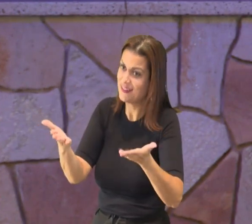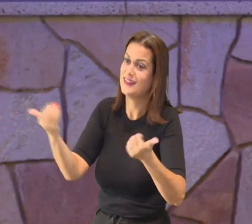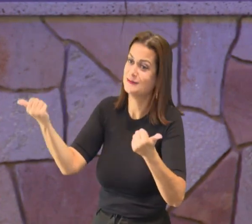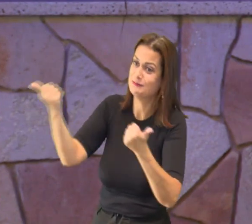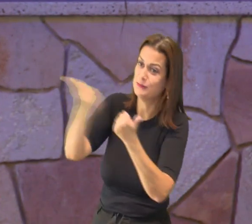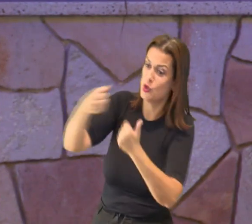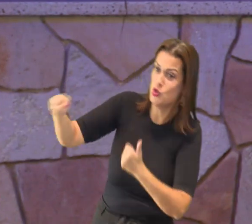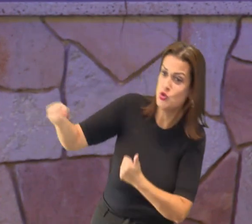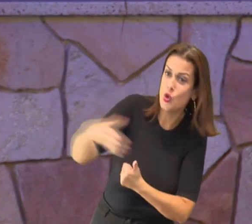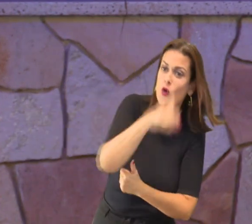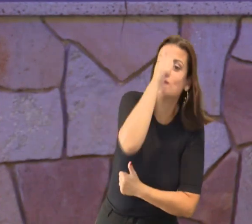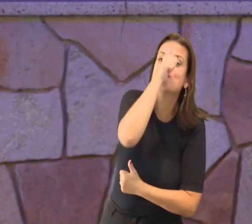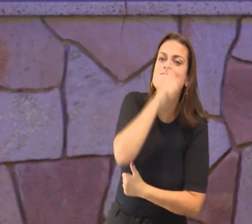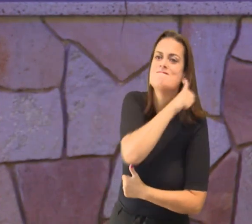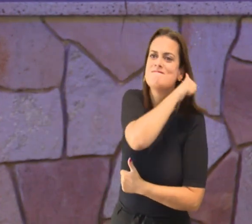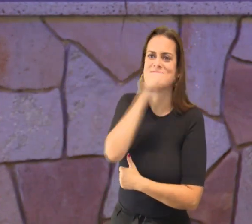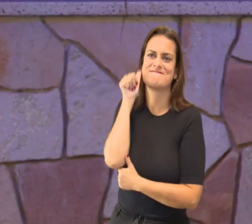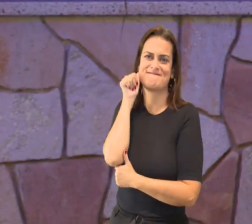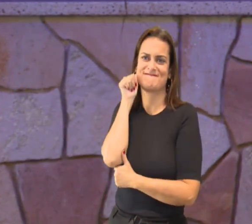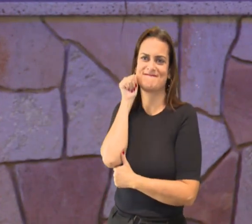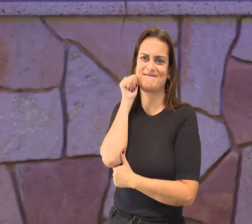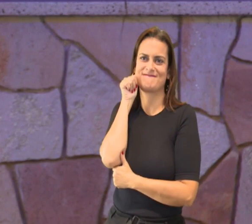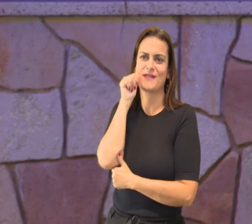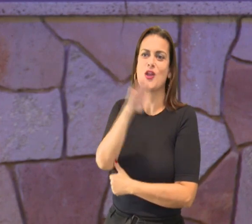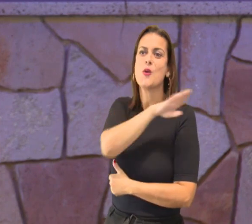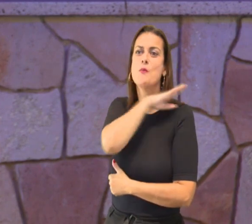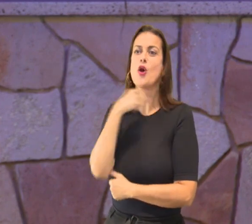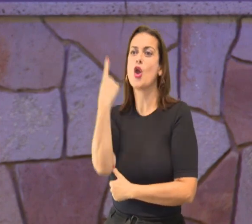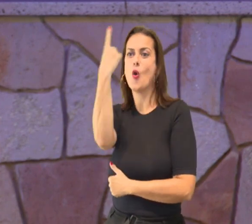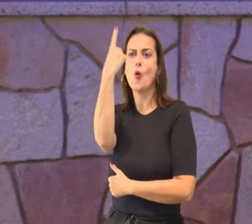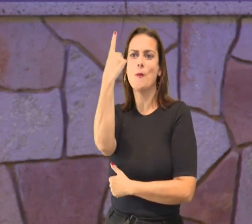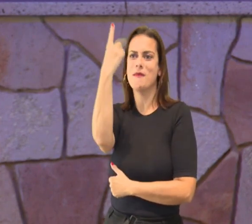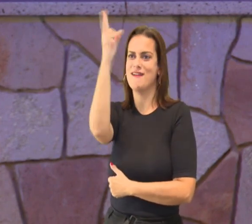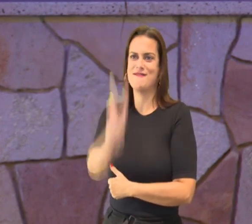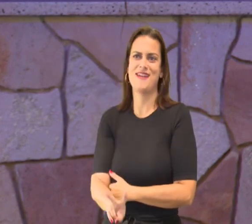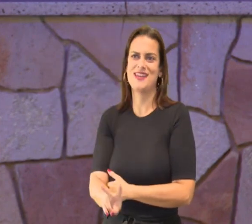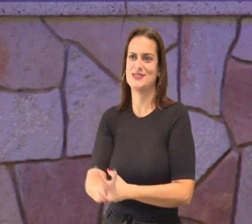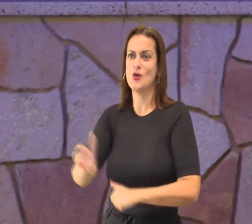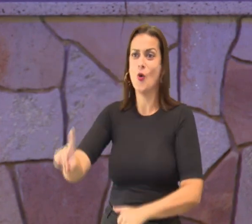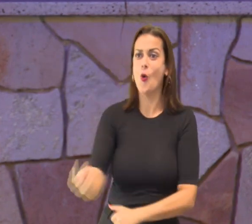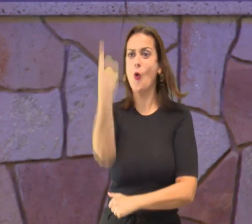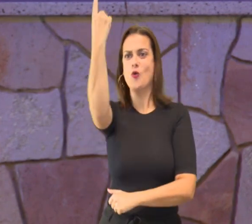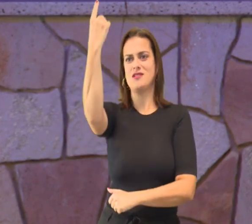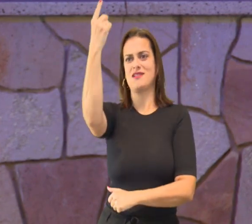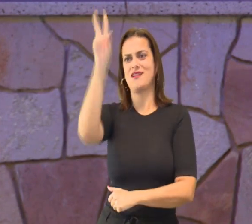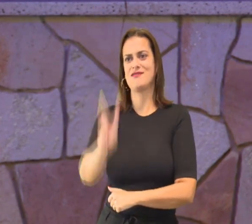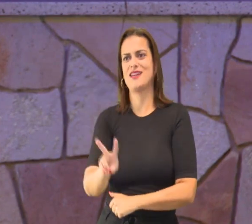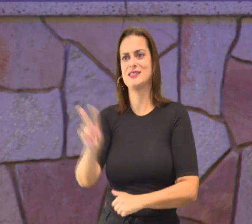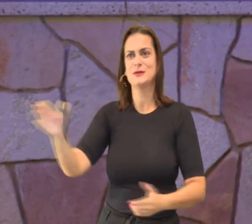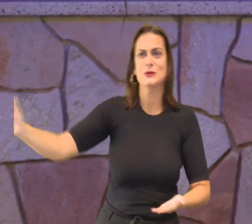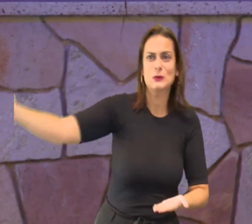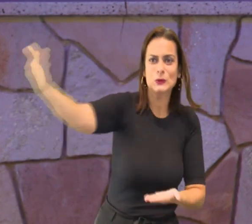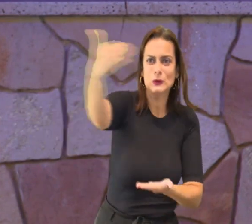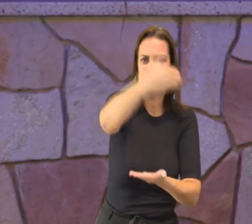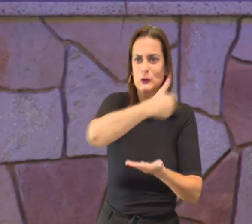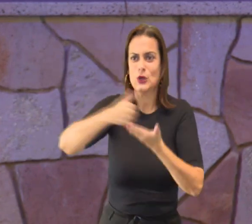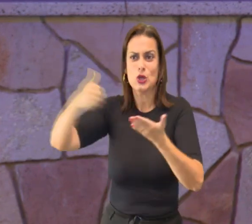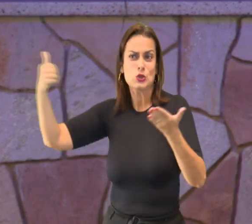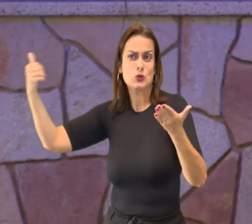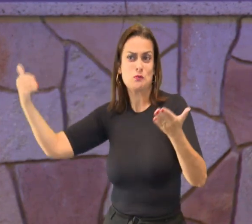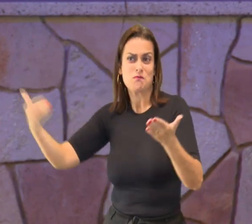nós. E Ele morreu uma vez por todas. Ele morreu uma única vez para tirar o nosso